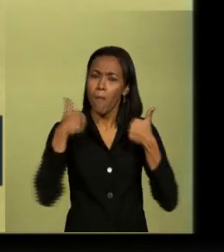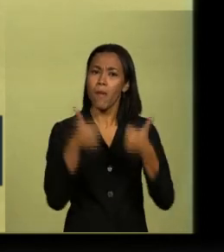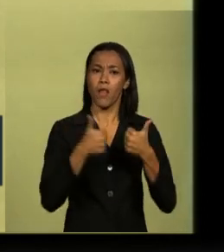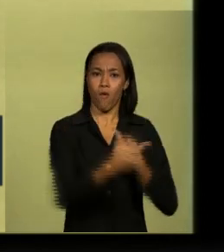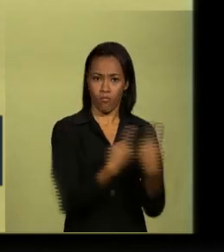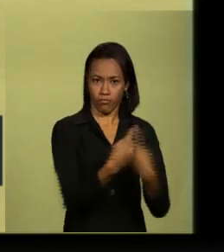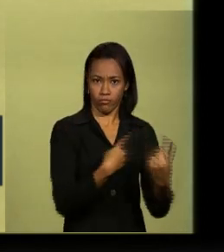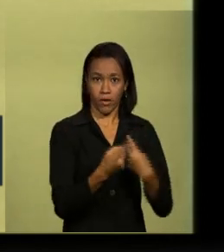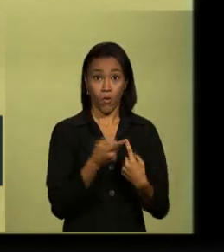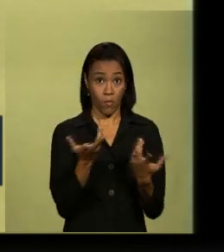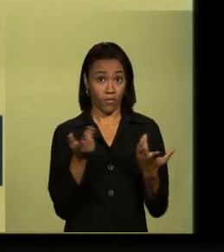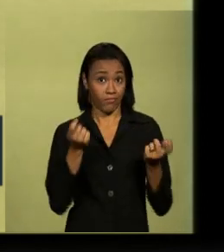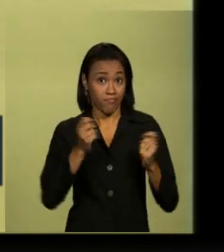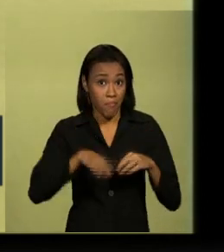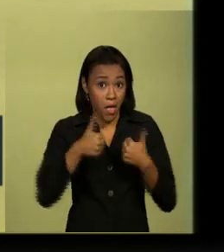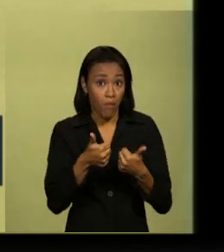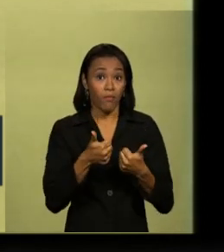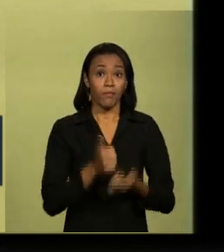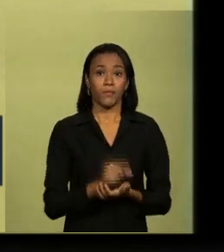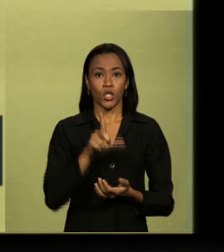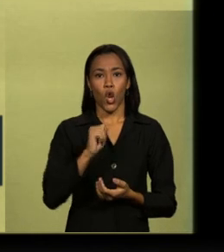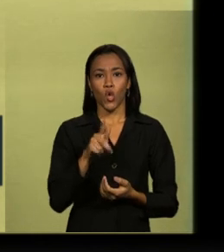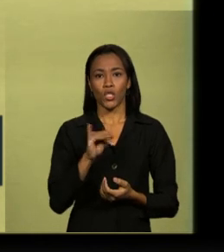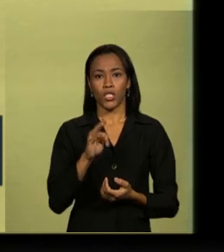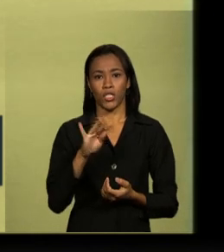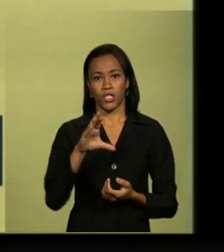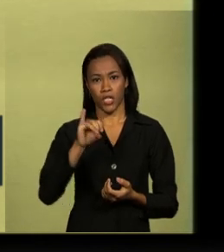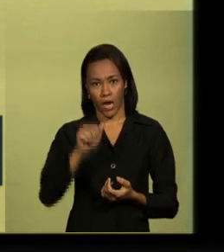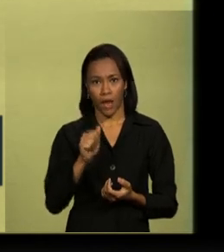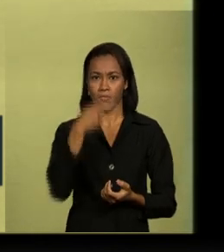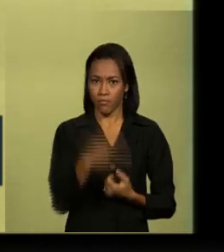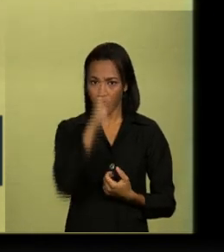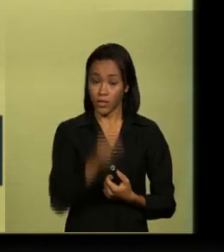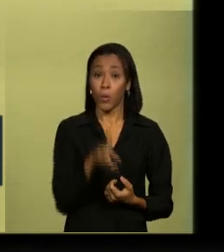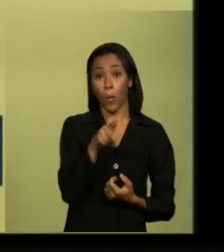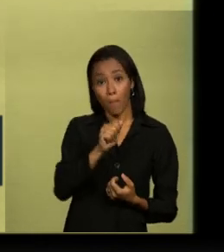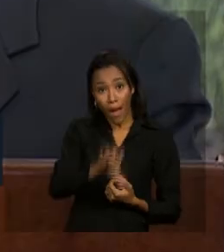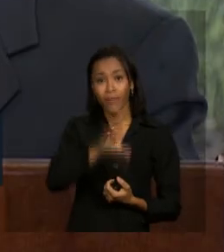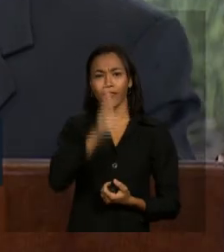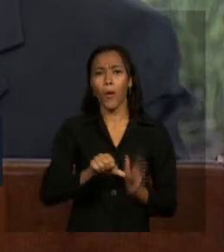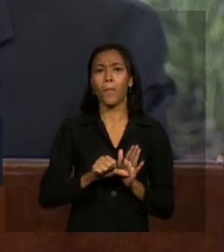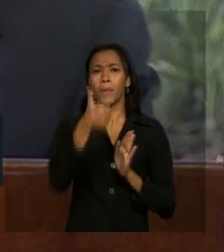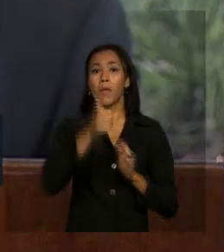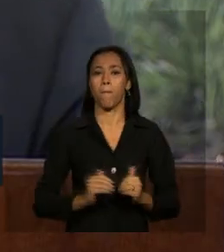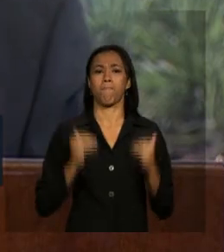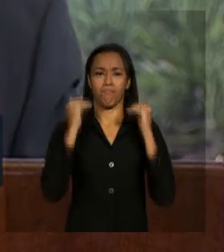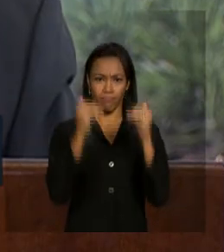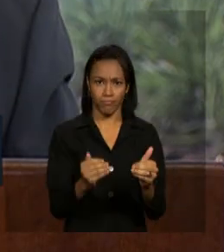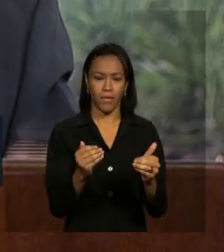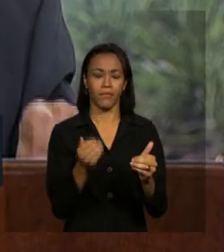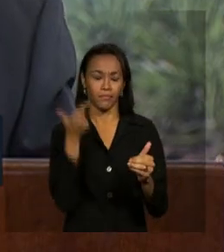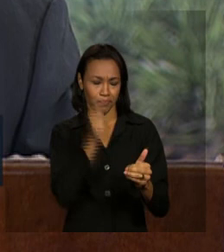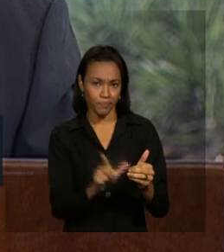e como Alternativa de logística para o país o PAC já foi o primeiro passo nesse